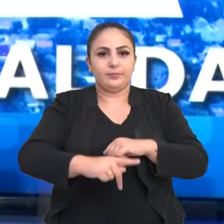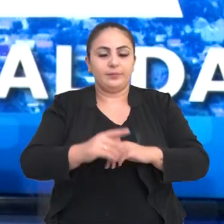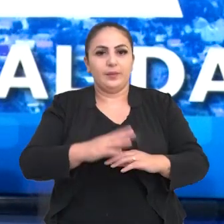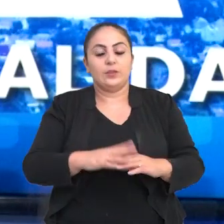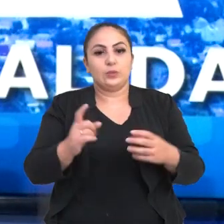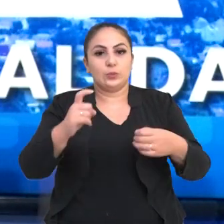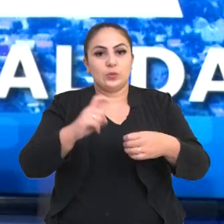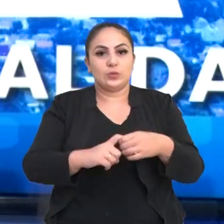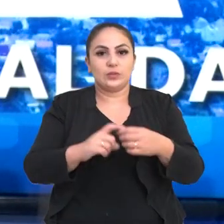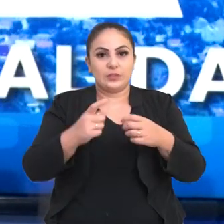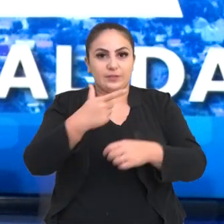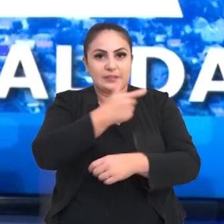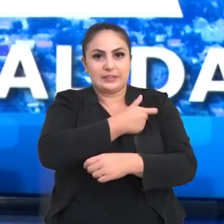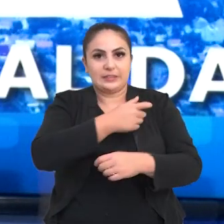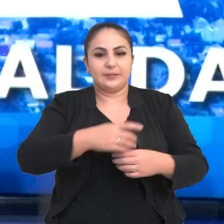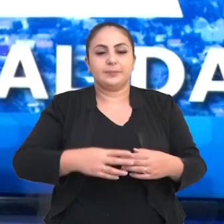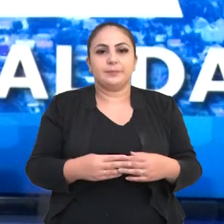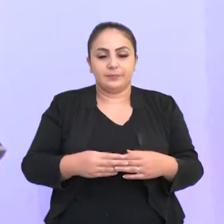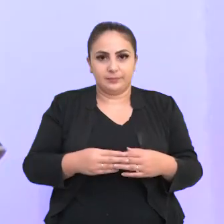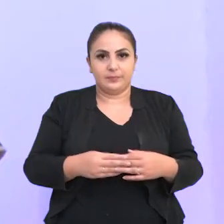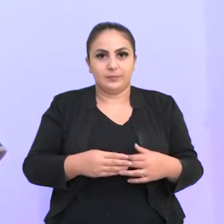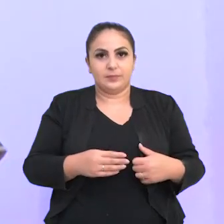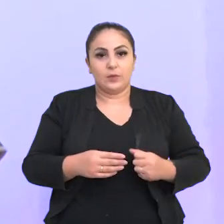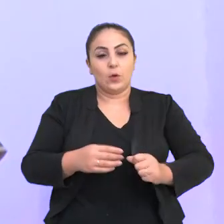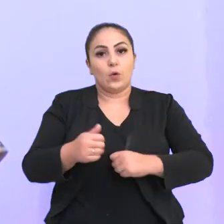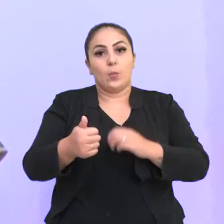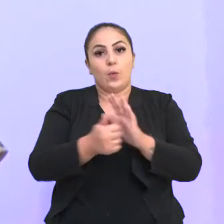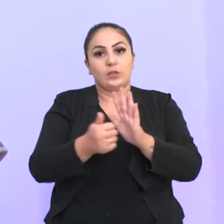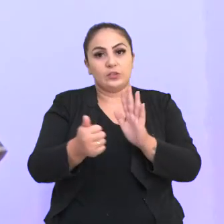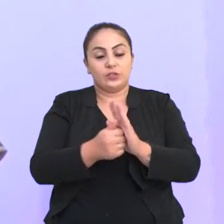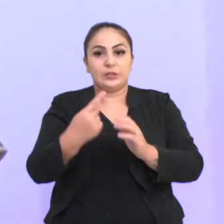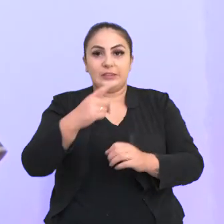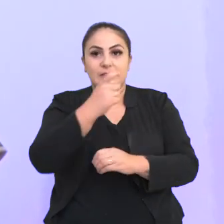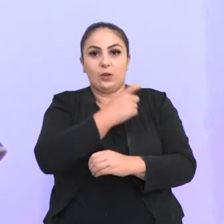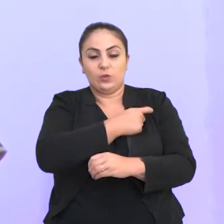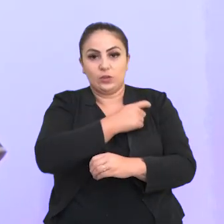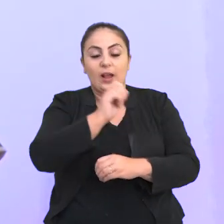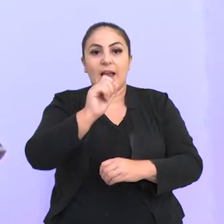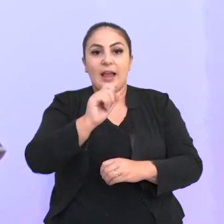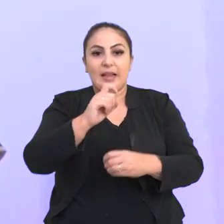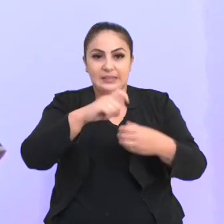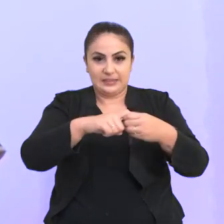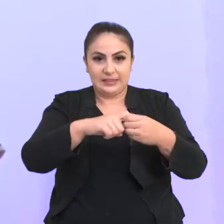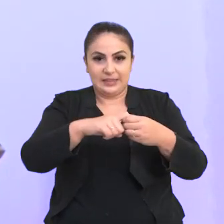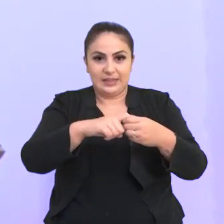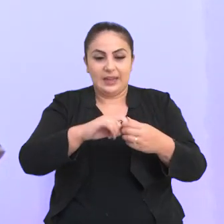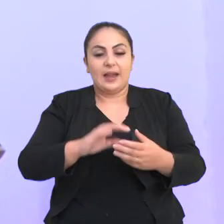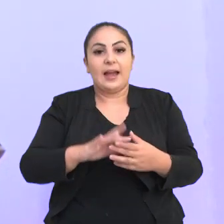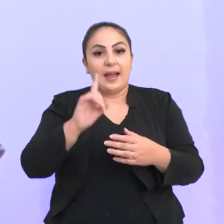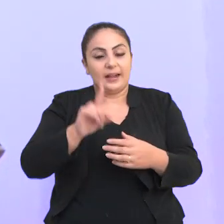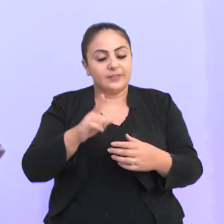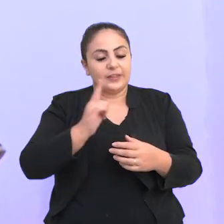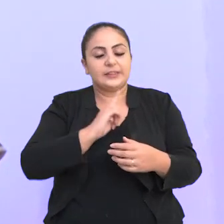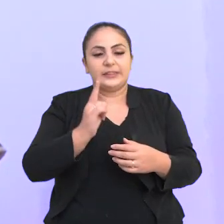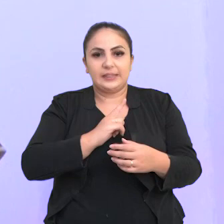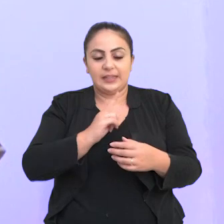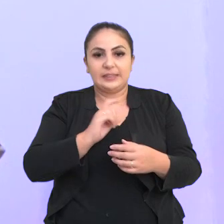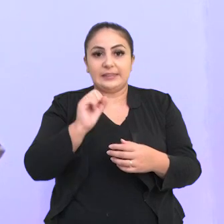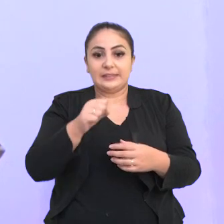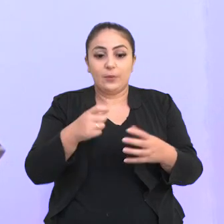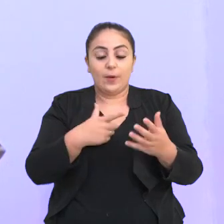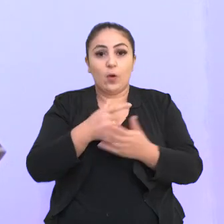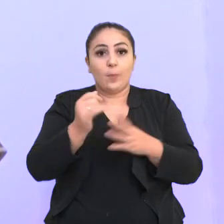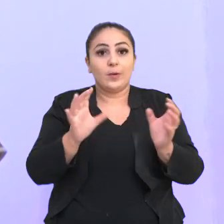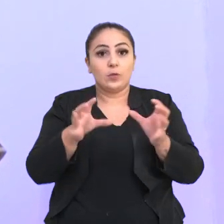Passo Fundo no consórcio de vacinas. O positivo desse consórcio é que haverá uma